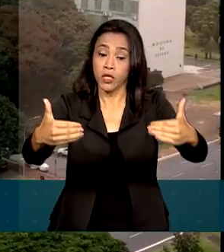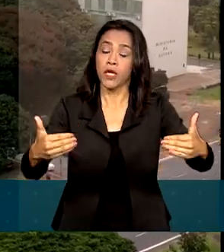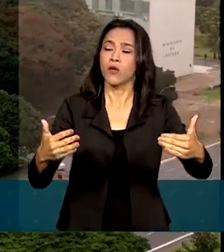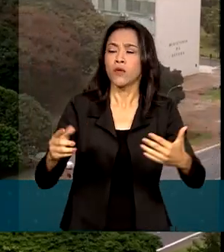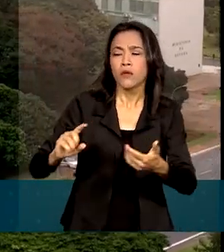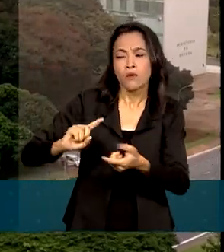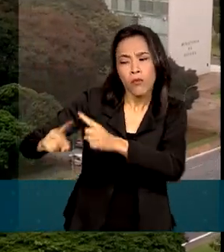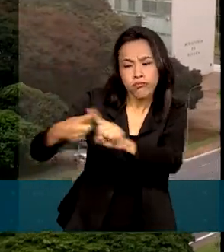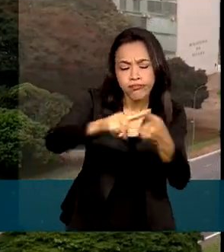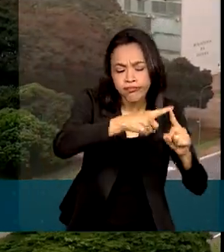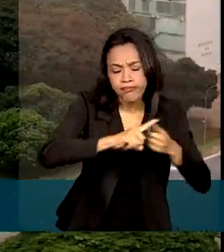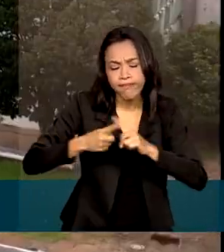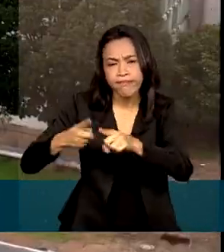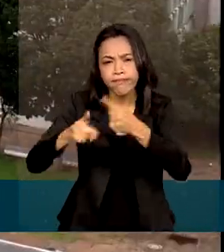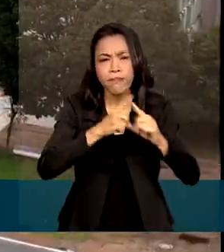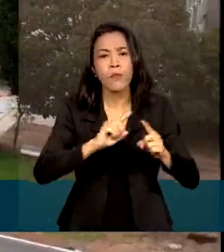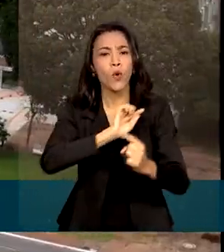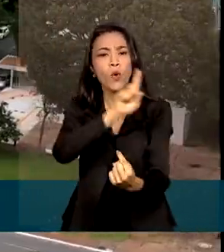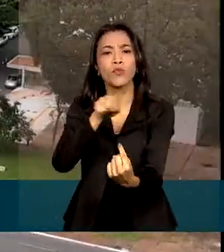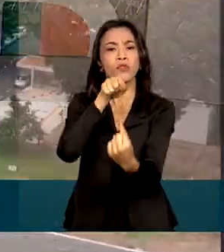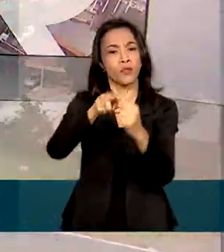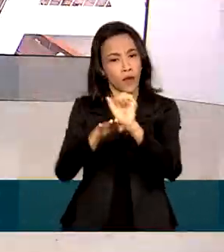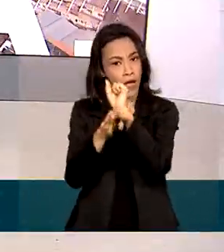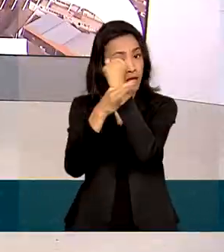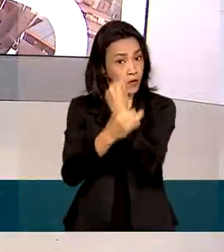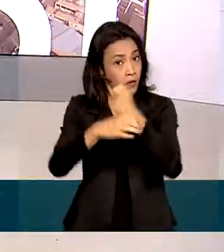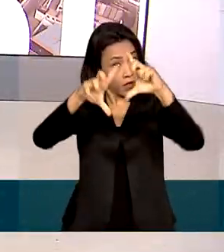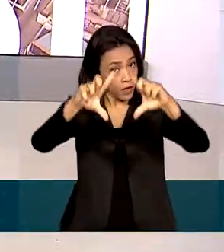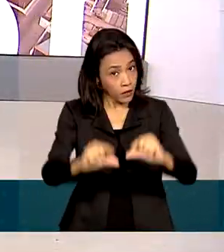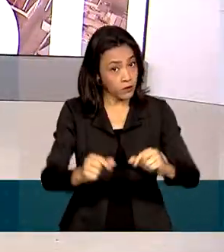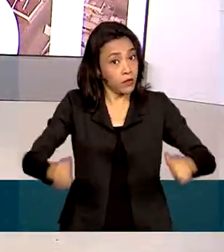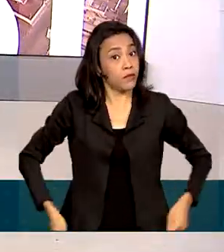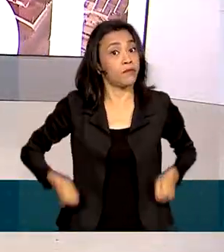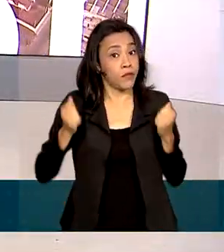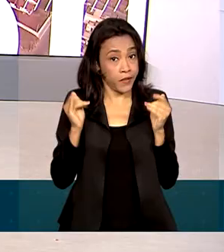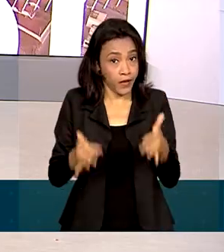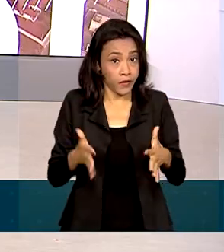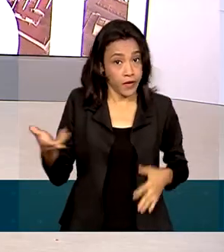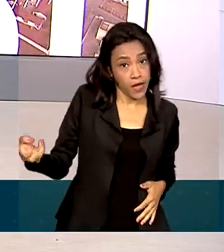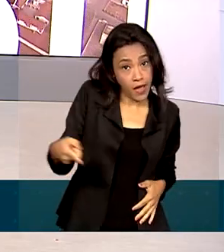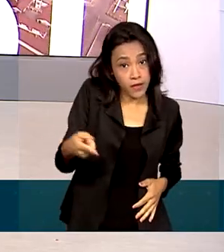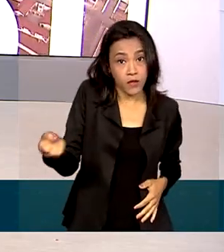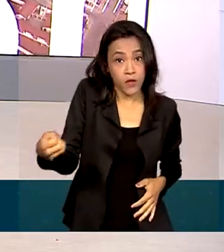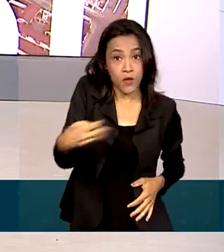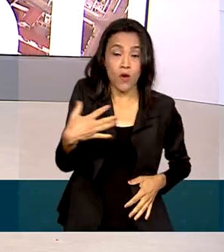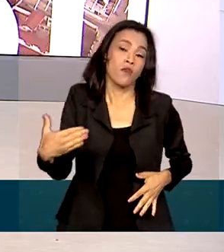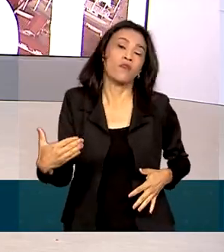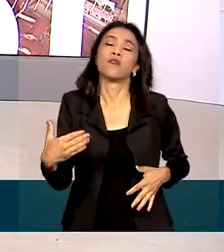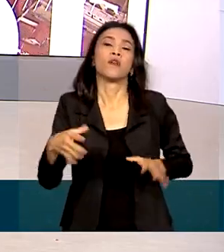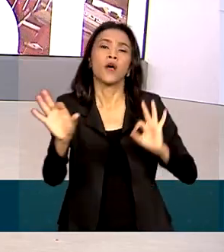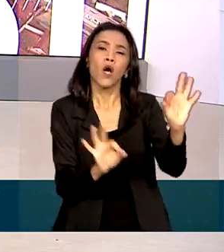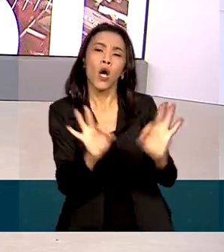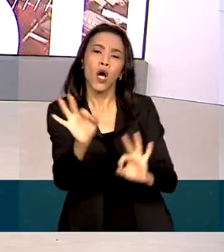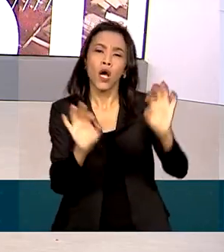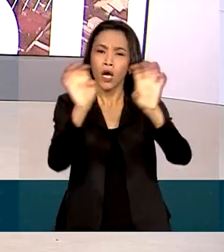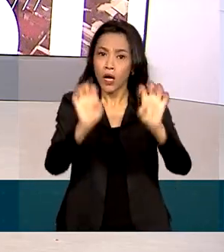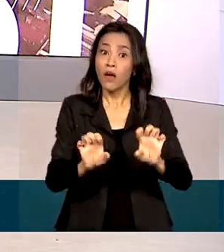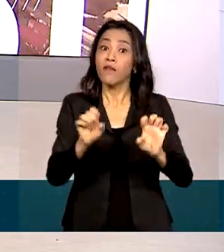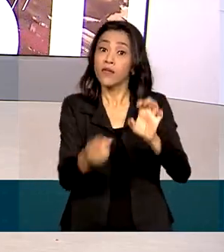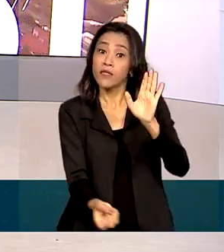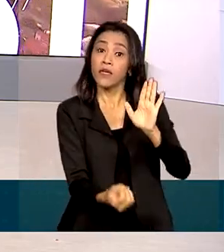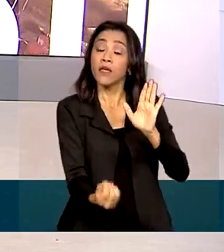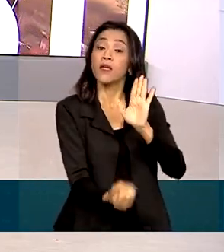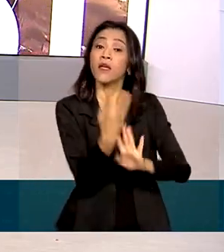conjuntas para garantir a redução de custos. A nova estrutura será criada por meio de uma medida provisória,